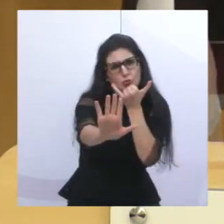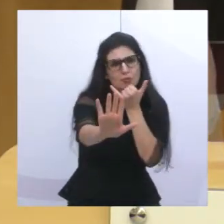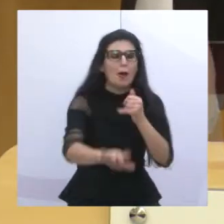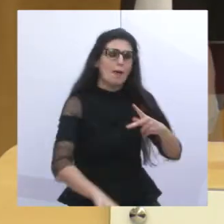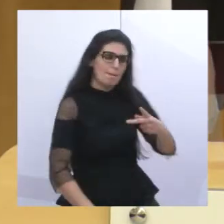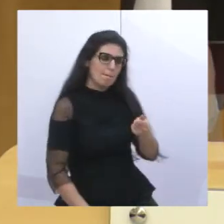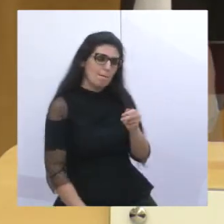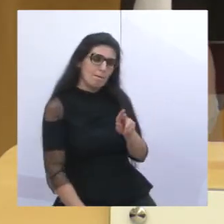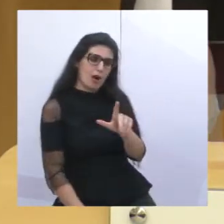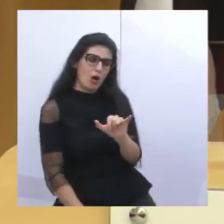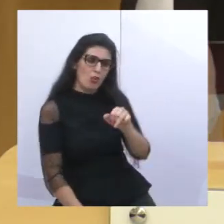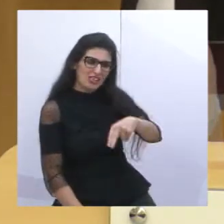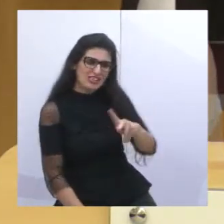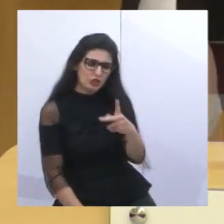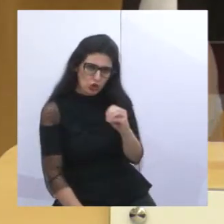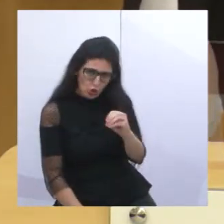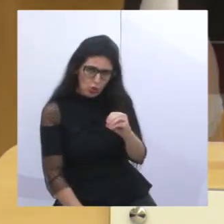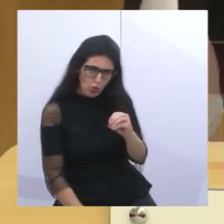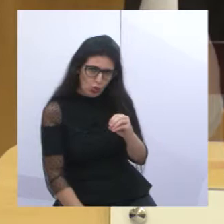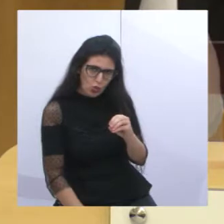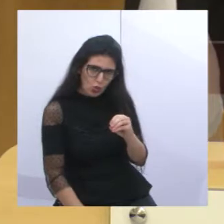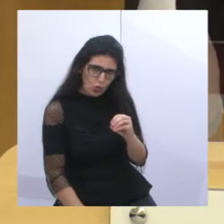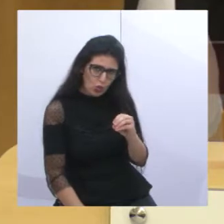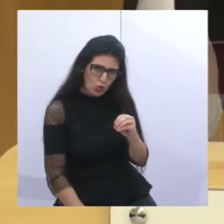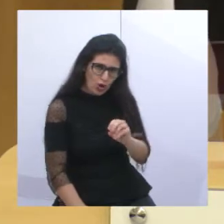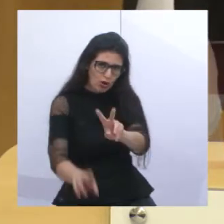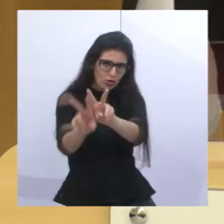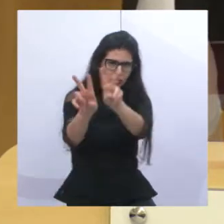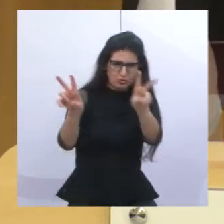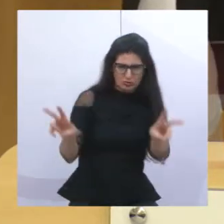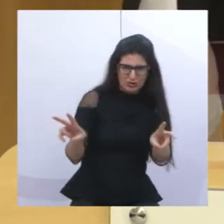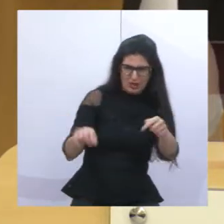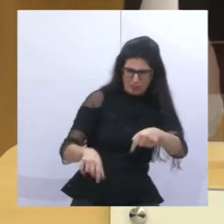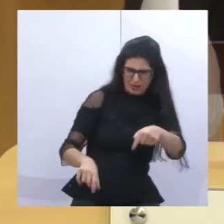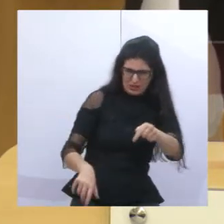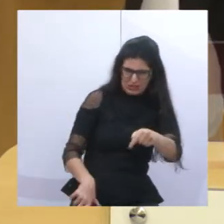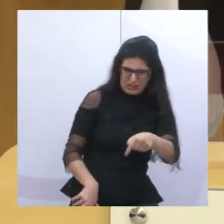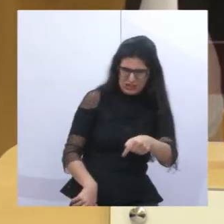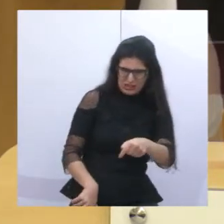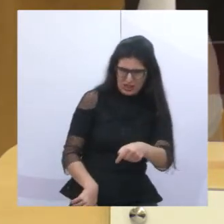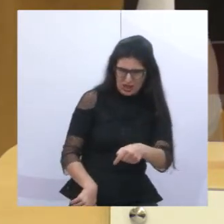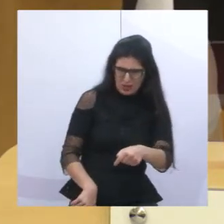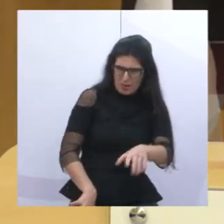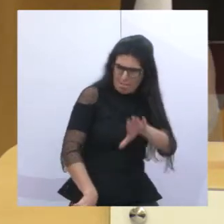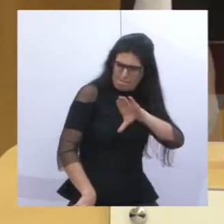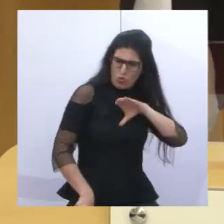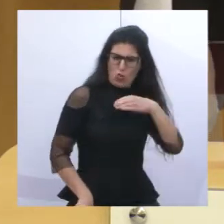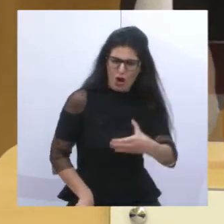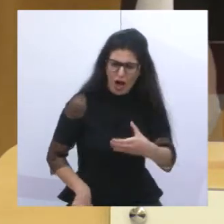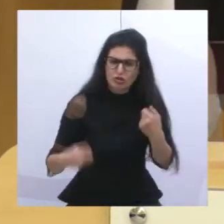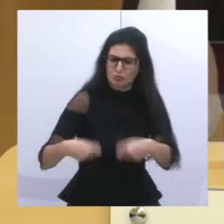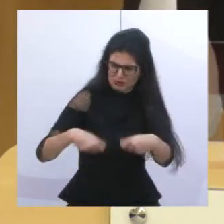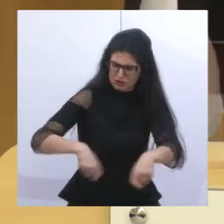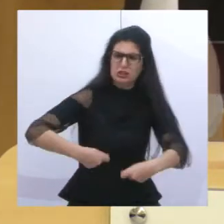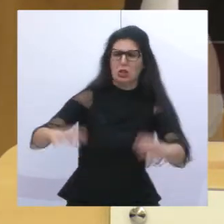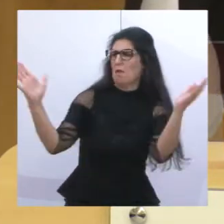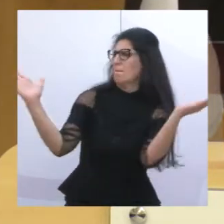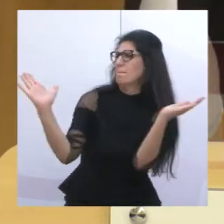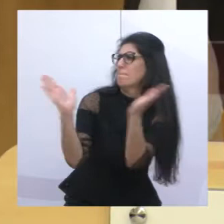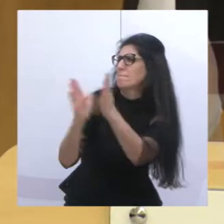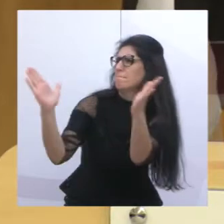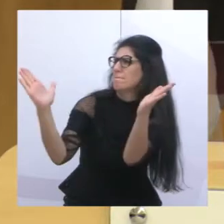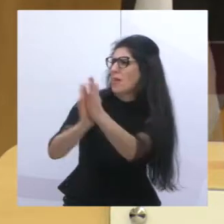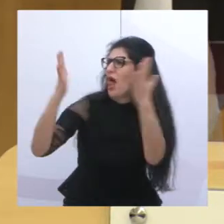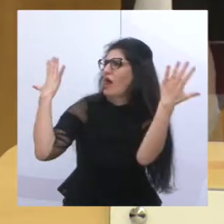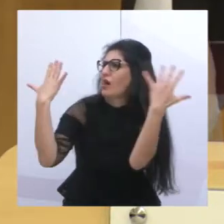de fato é nobre legislador. Para levantar um tema desse nessa casa, Paulinho, tem que ter coragem, parabéns, você ter levantado